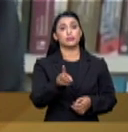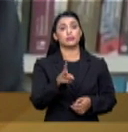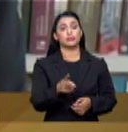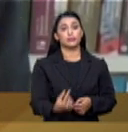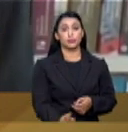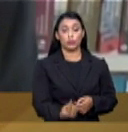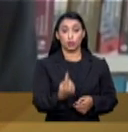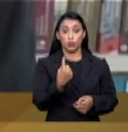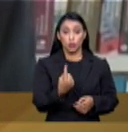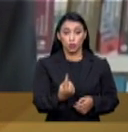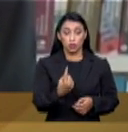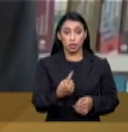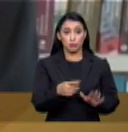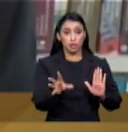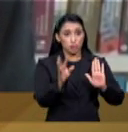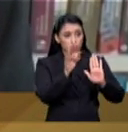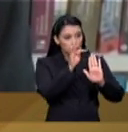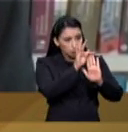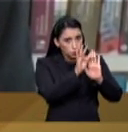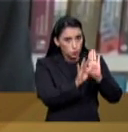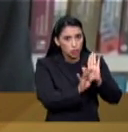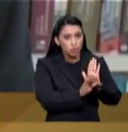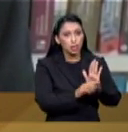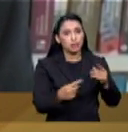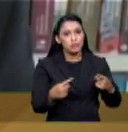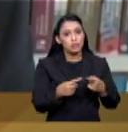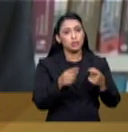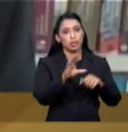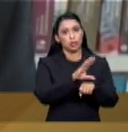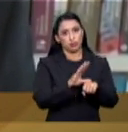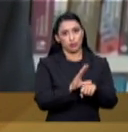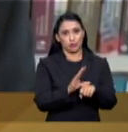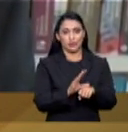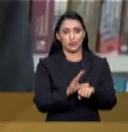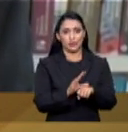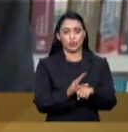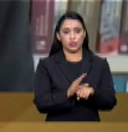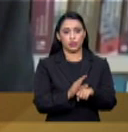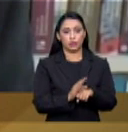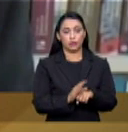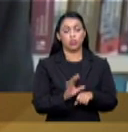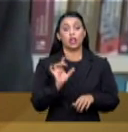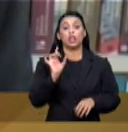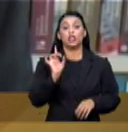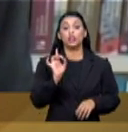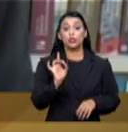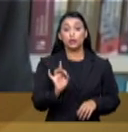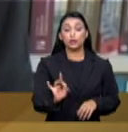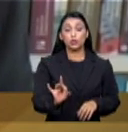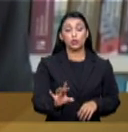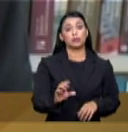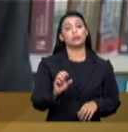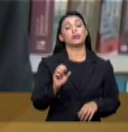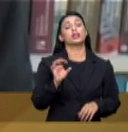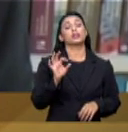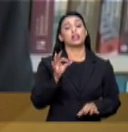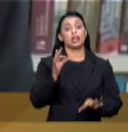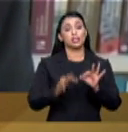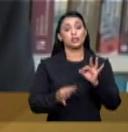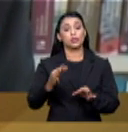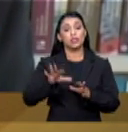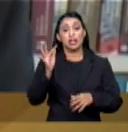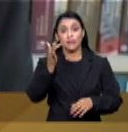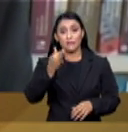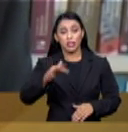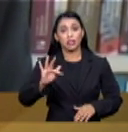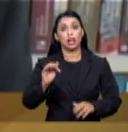às derrogações fixadas no texto constitucional. E friso, somente a Justiça Federal